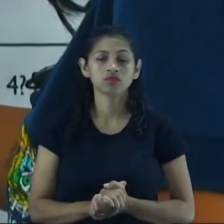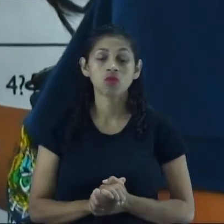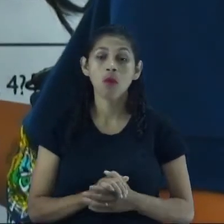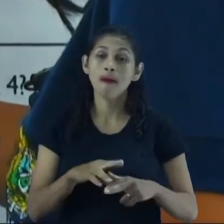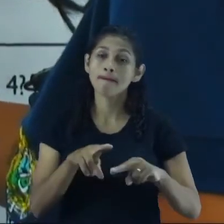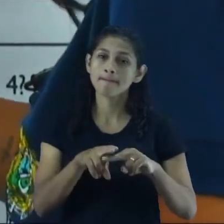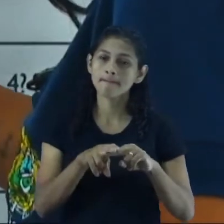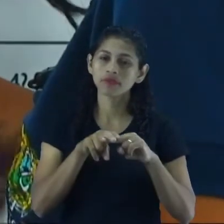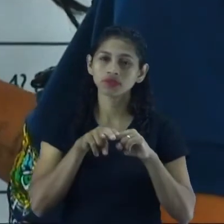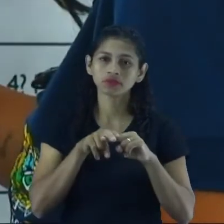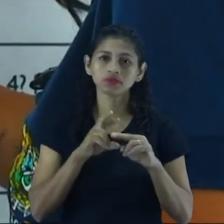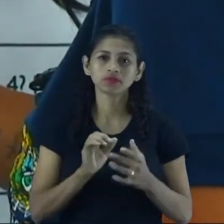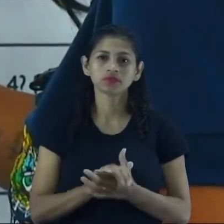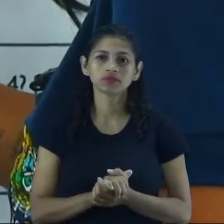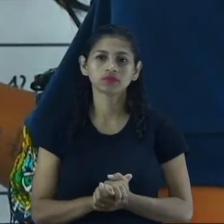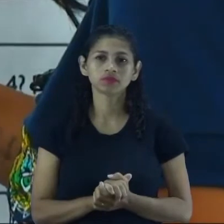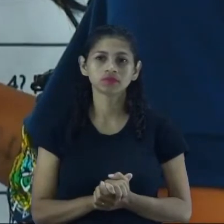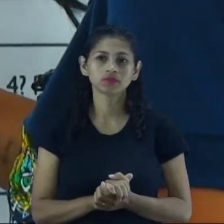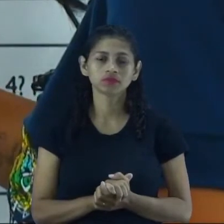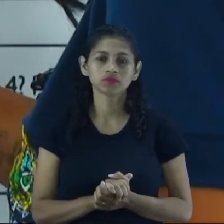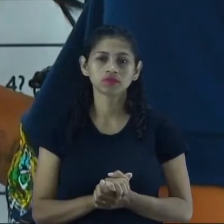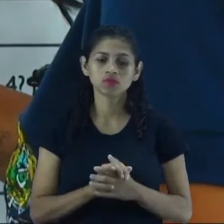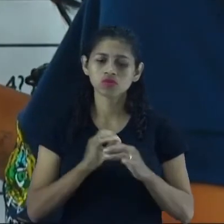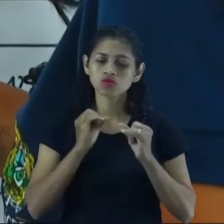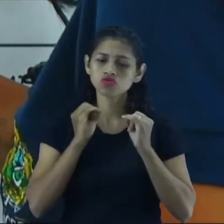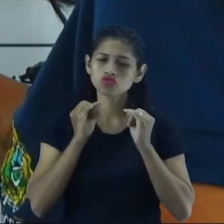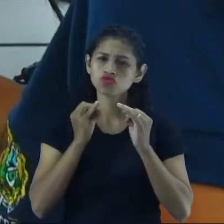Pois a gente vai explicar o porquê, né?